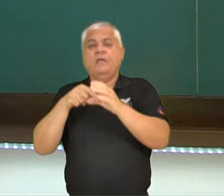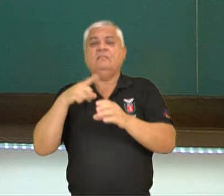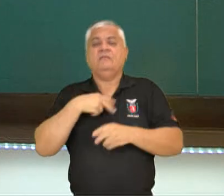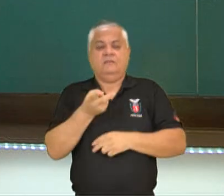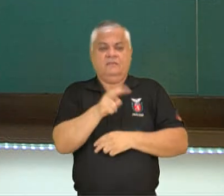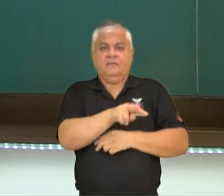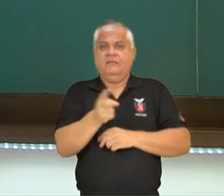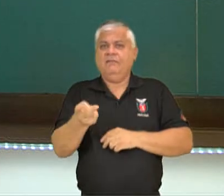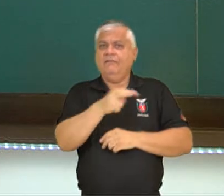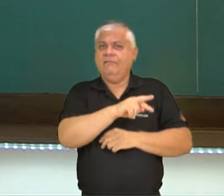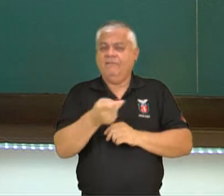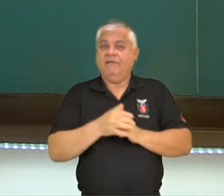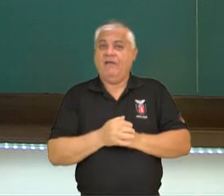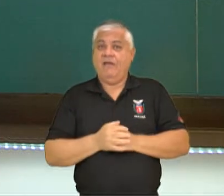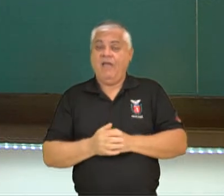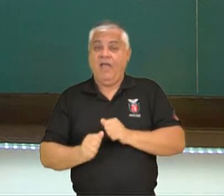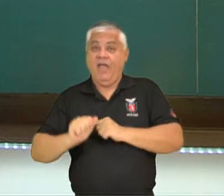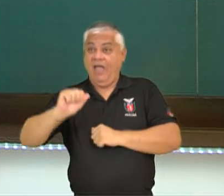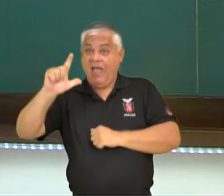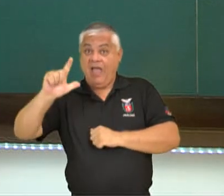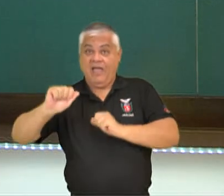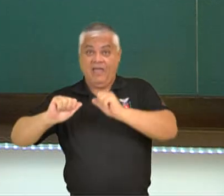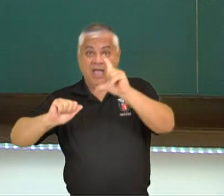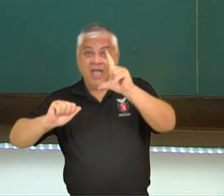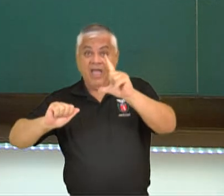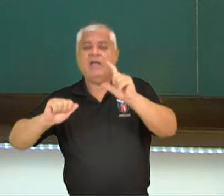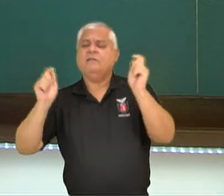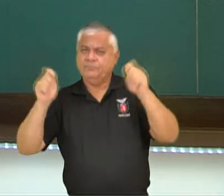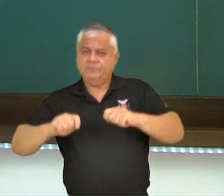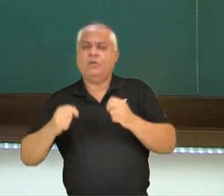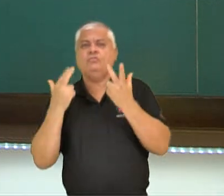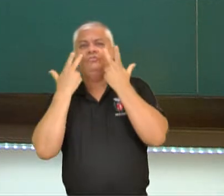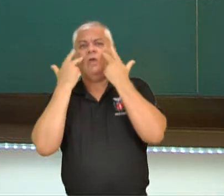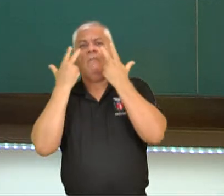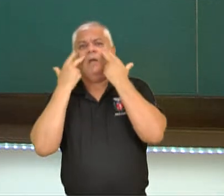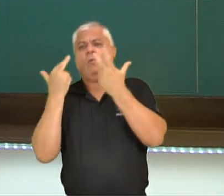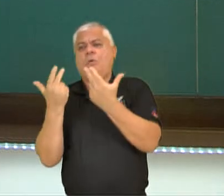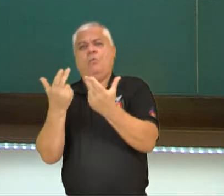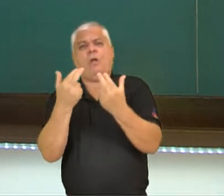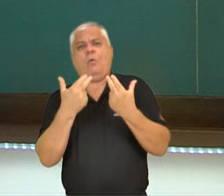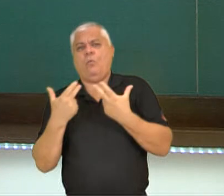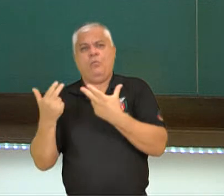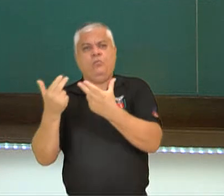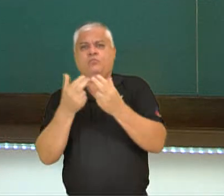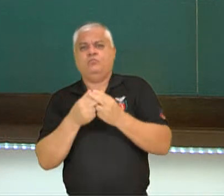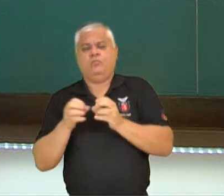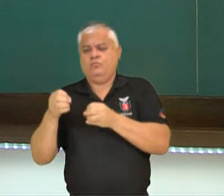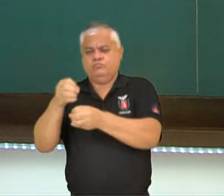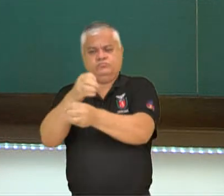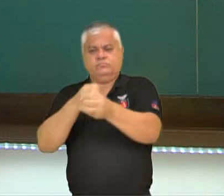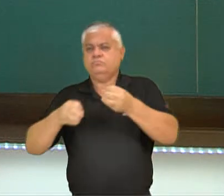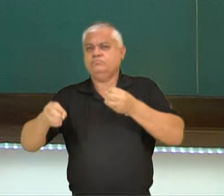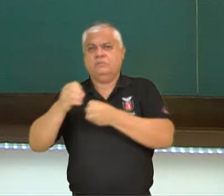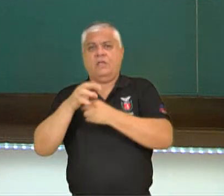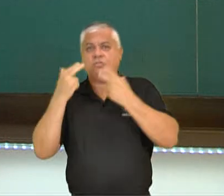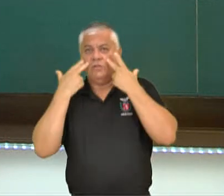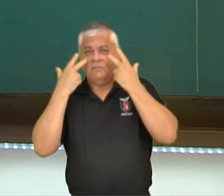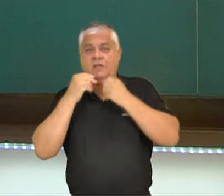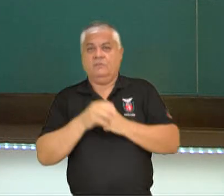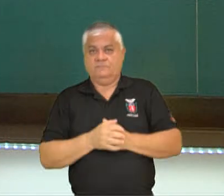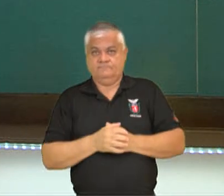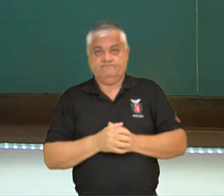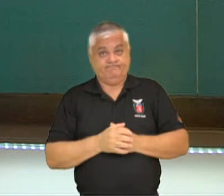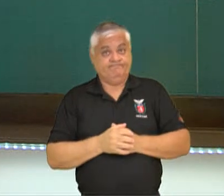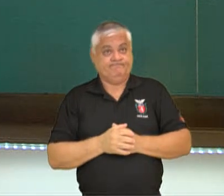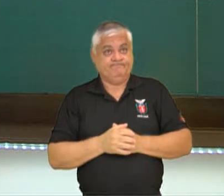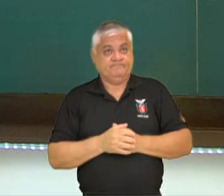a pessoa que é Azão é uma pessoa com fenótipo normal, que tem só hemácias do jeito que seria considerado normal para a nossa espécie, tá? Então,